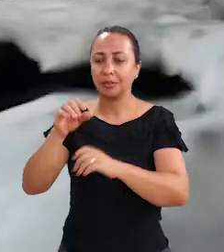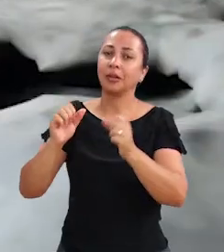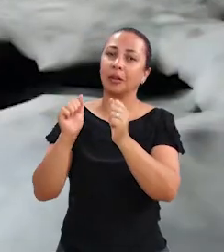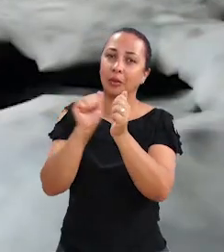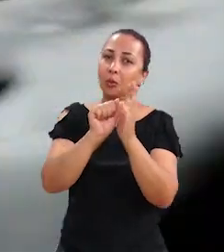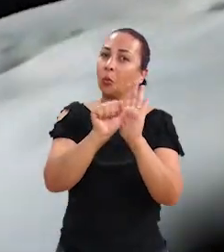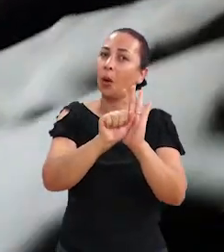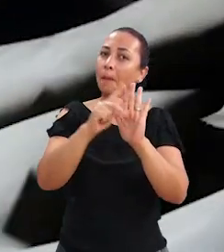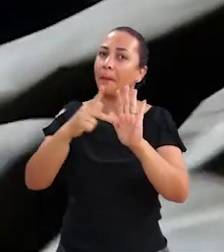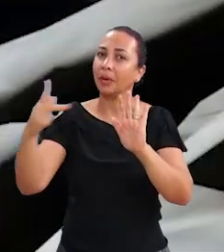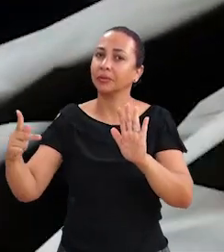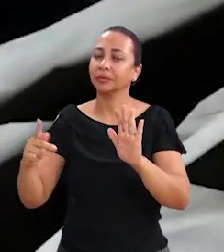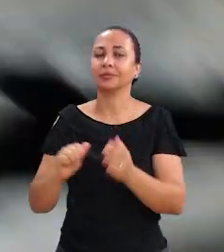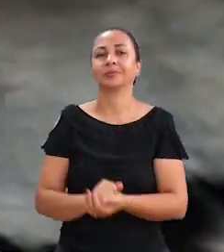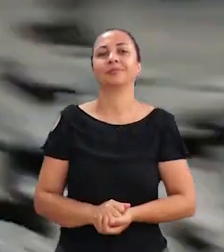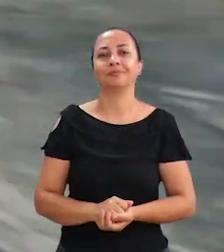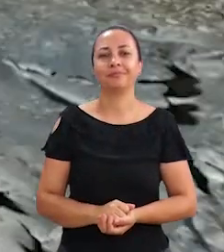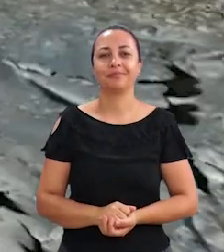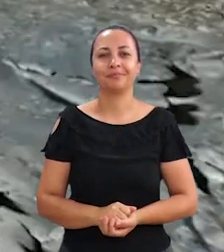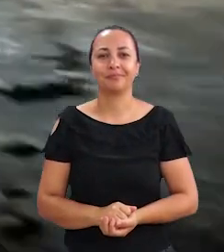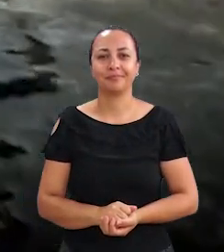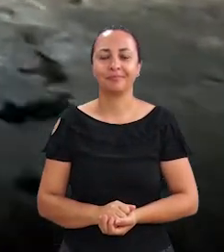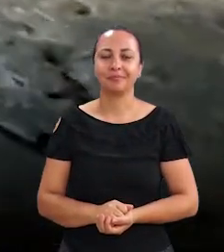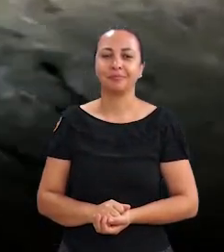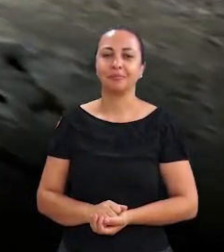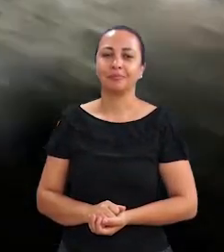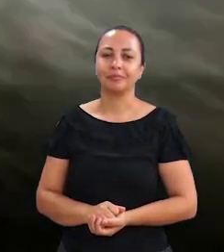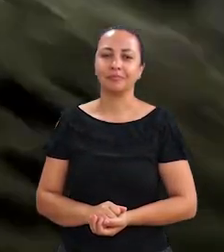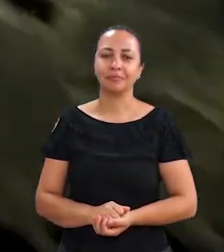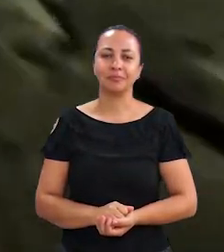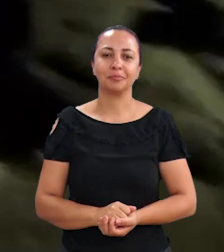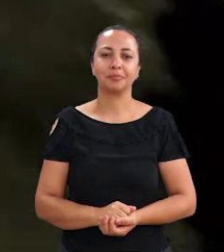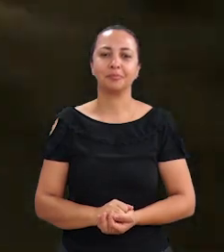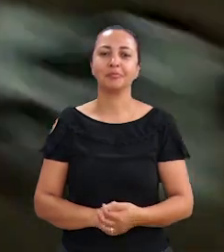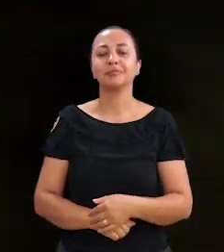dentro daquele aplicativo. Esses são os próximos passos.